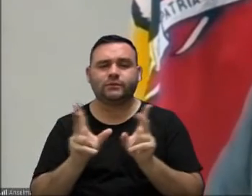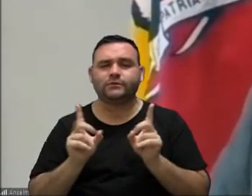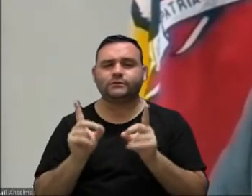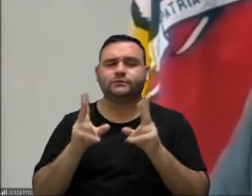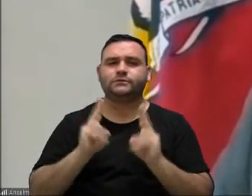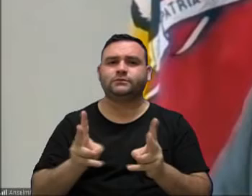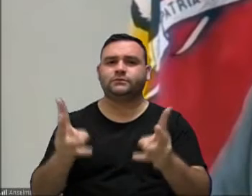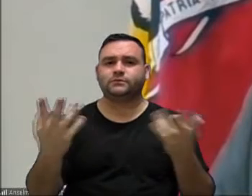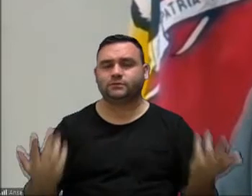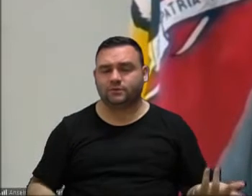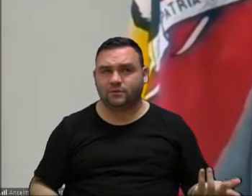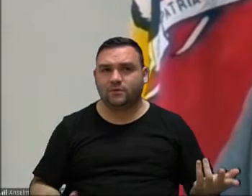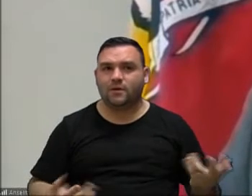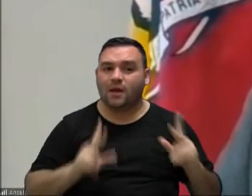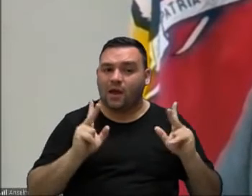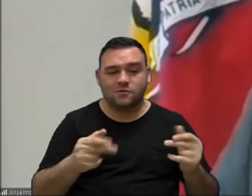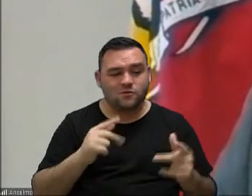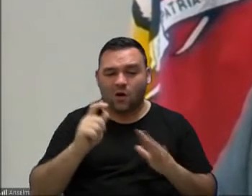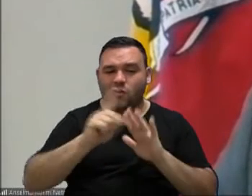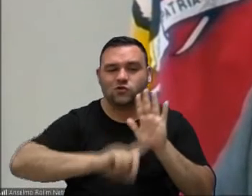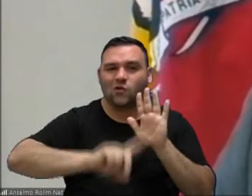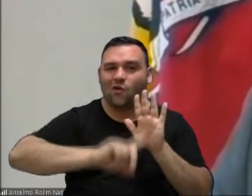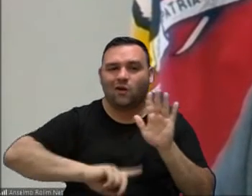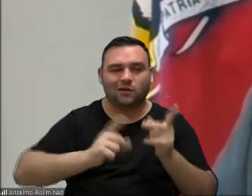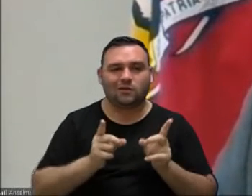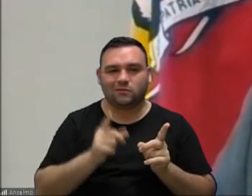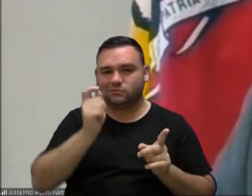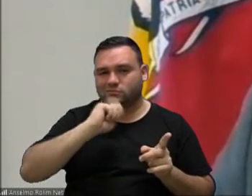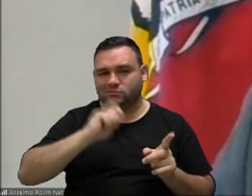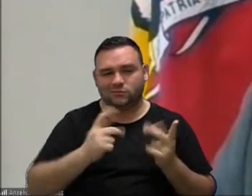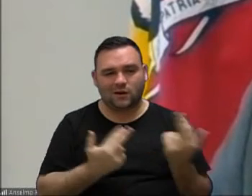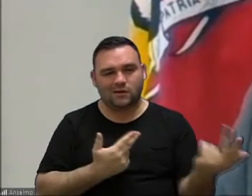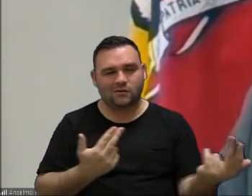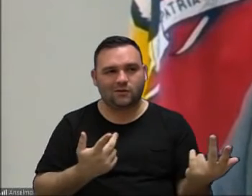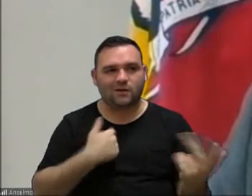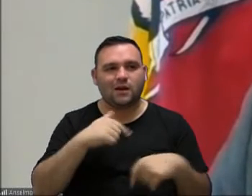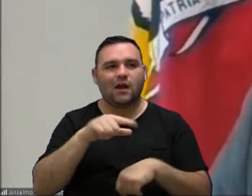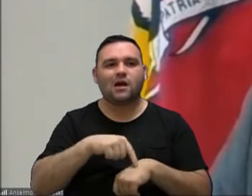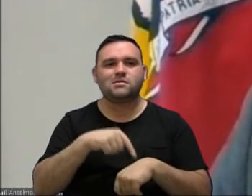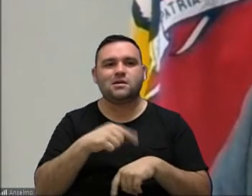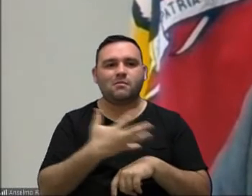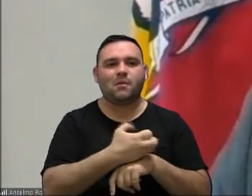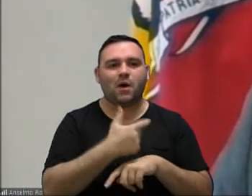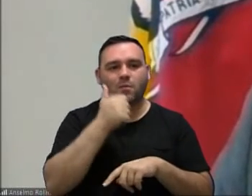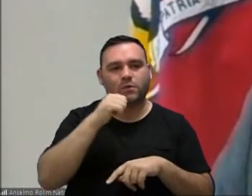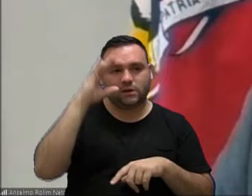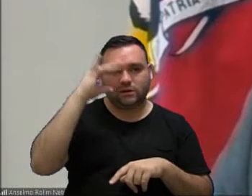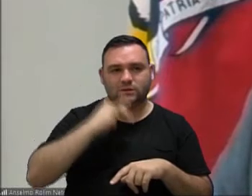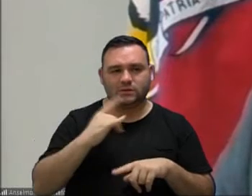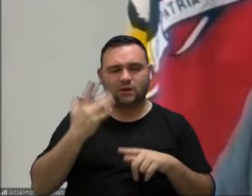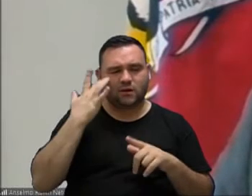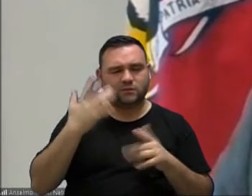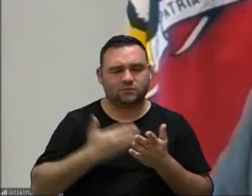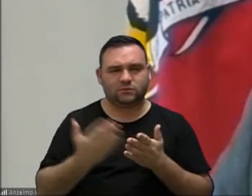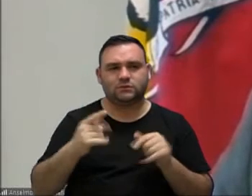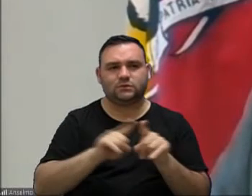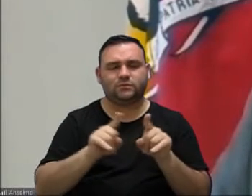vendendo é igual a droga eu peguei o tempo aí da vereadoriara pode